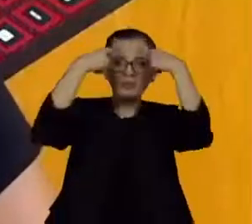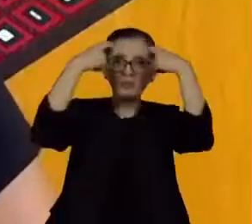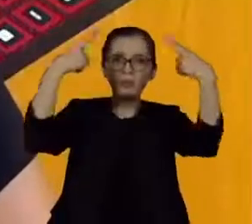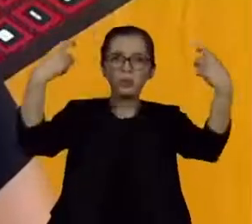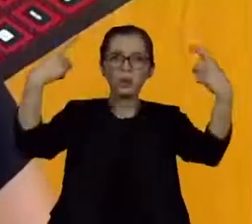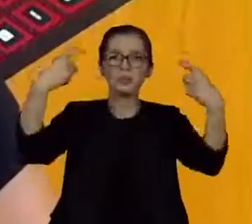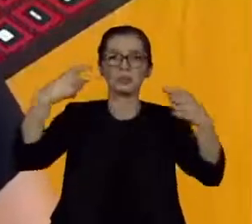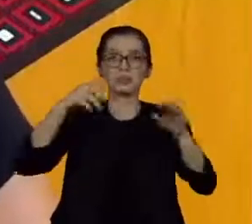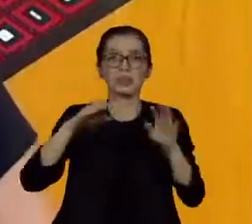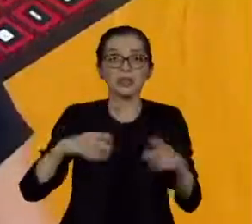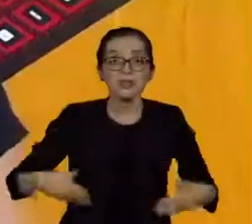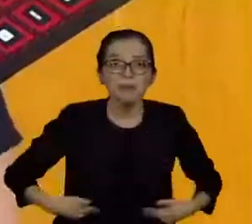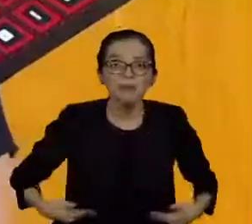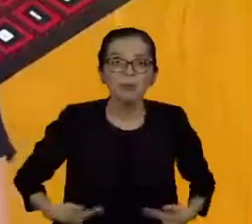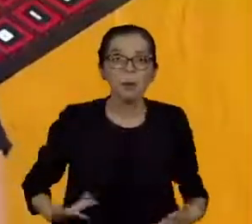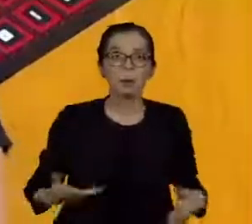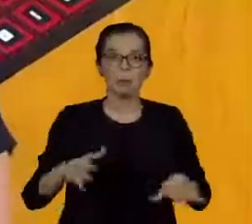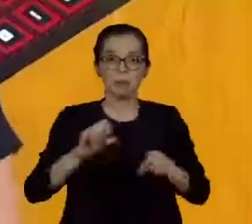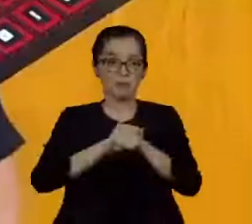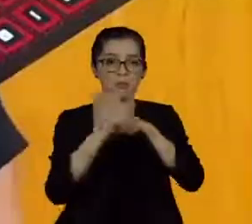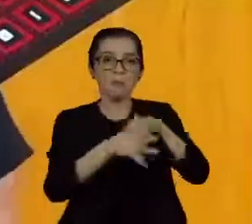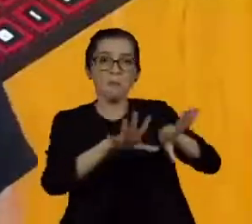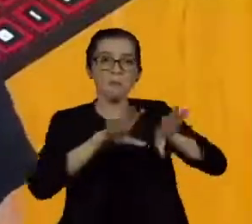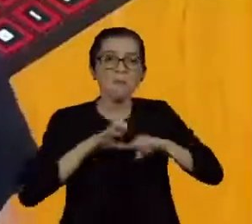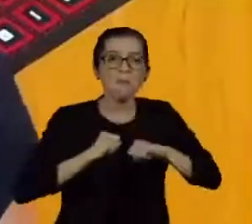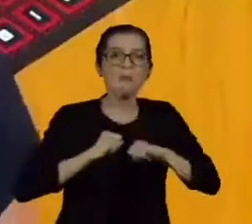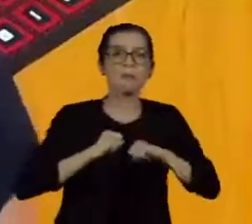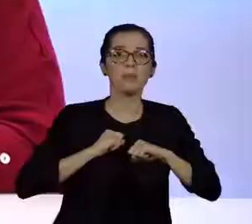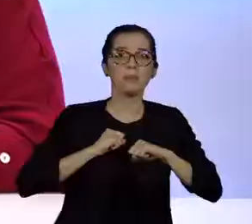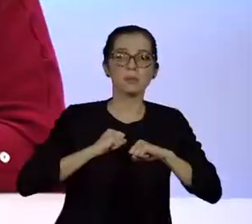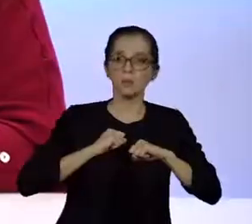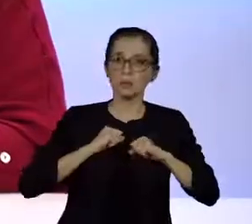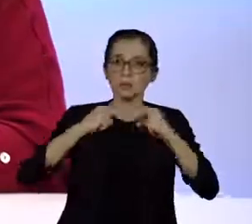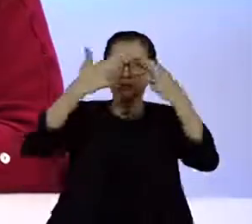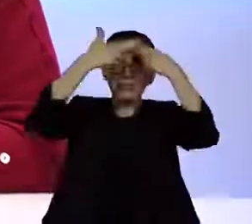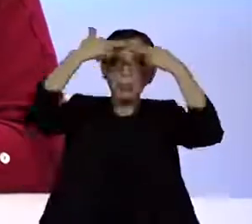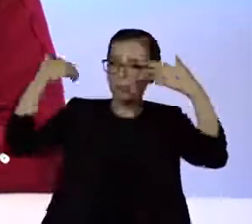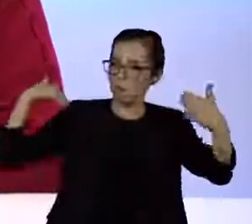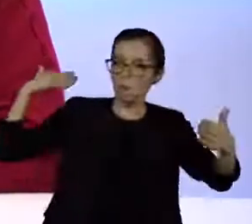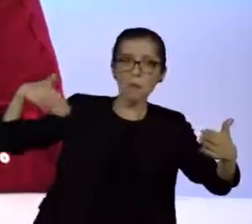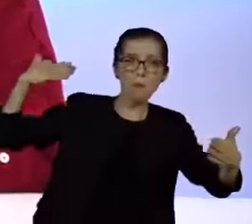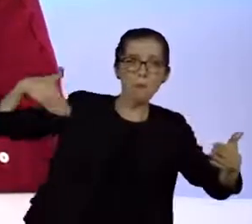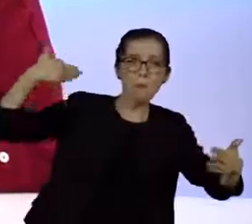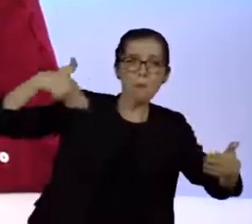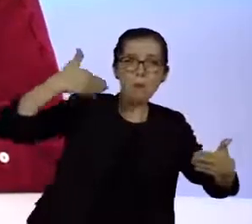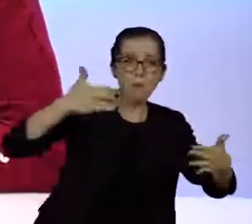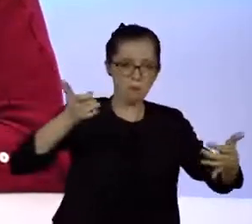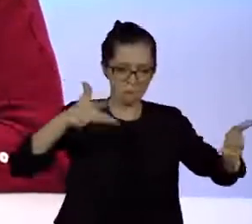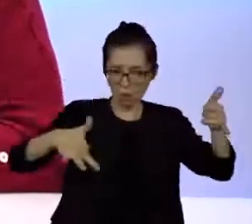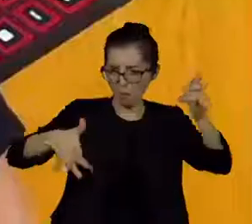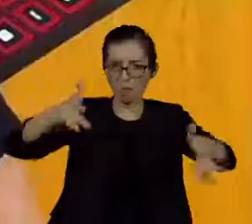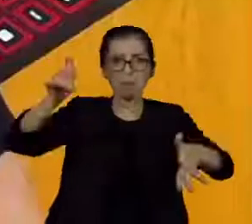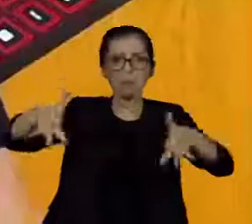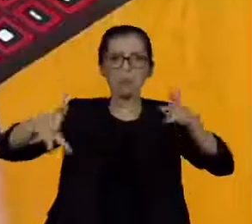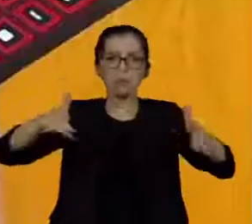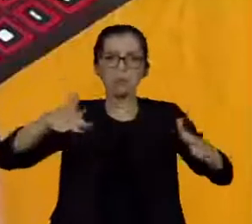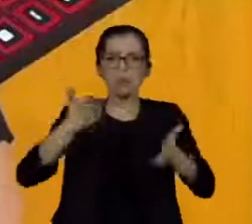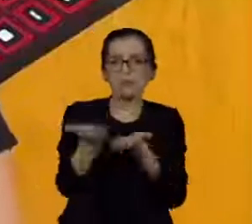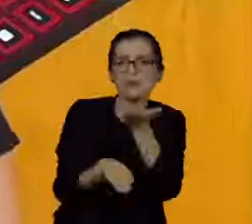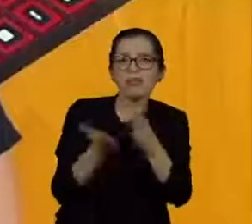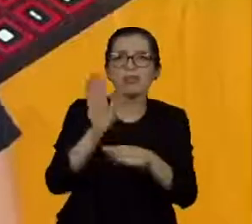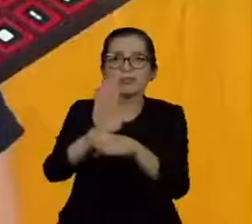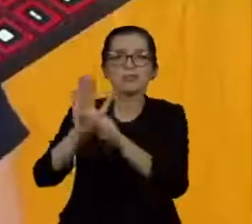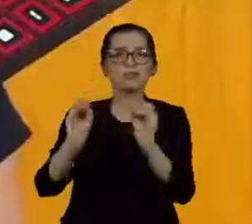da Covid, e essas coisas vão deixar umas sequelas que também estão sendo desassistidas, esse é o tamanho do